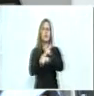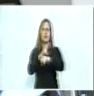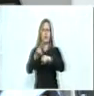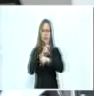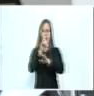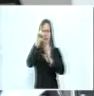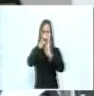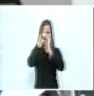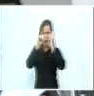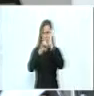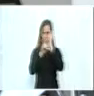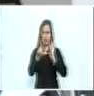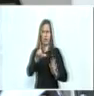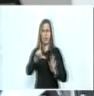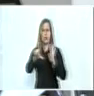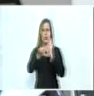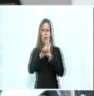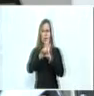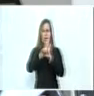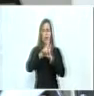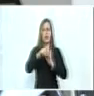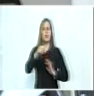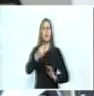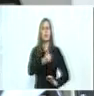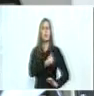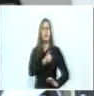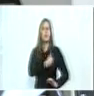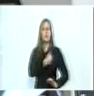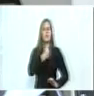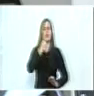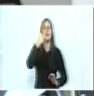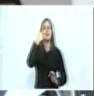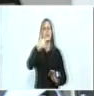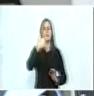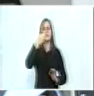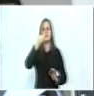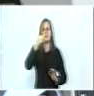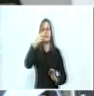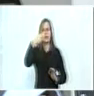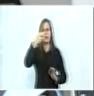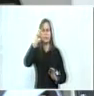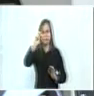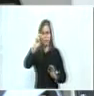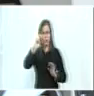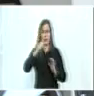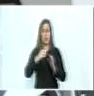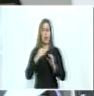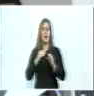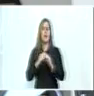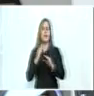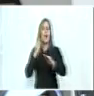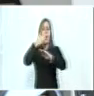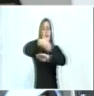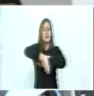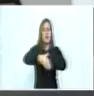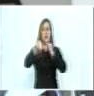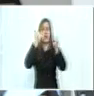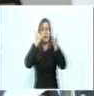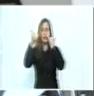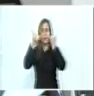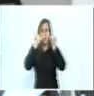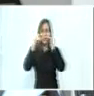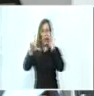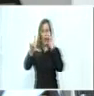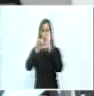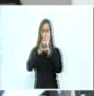Decreto de Lei número 4.904, de 2015, que dispõe sobre o acesso a informações previstas na